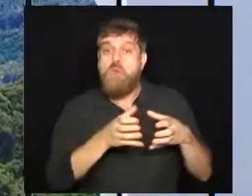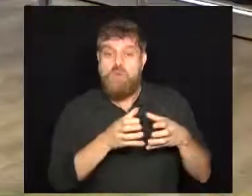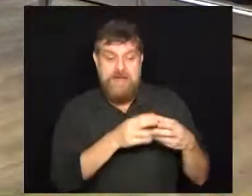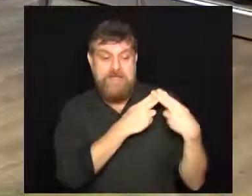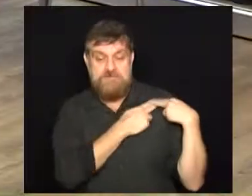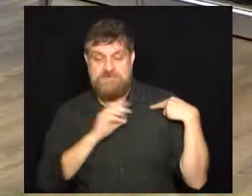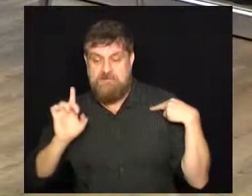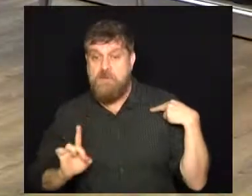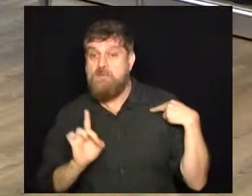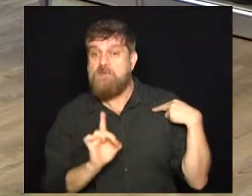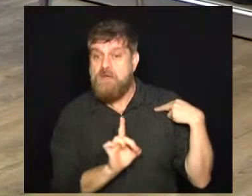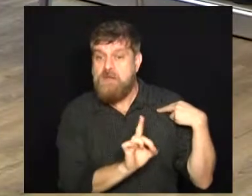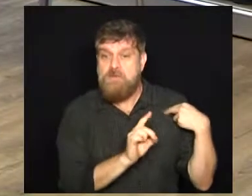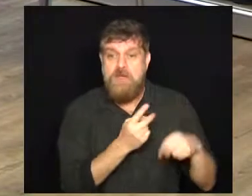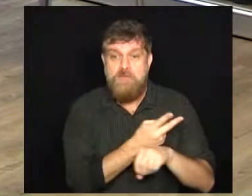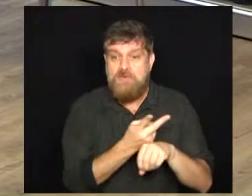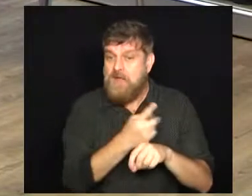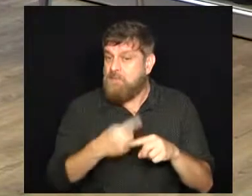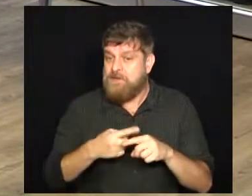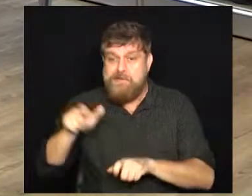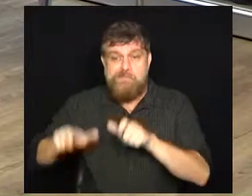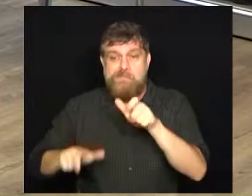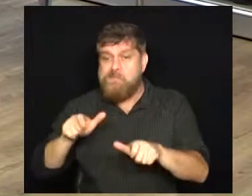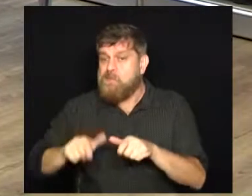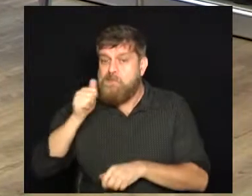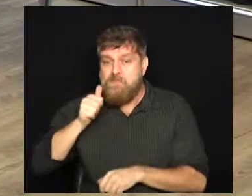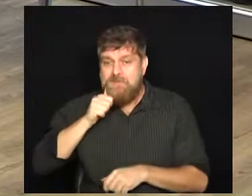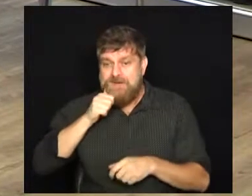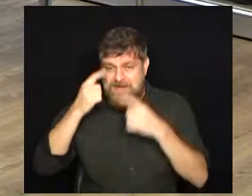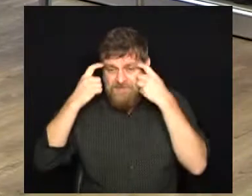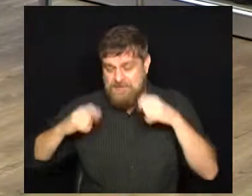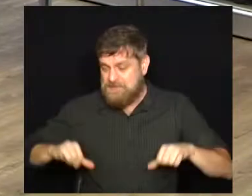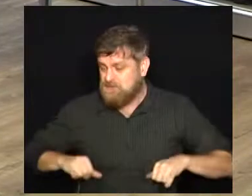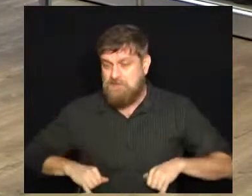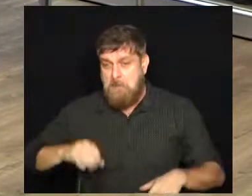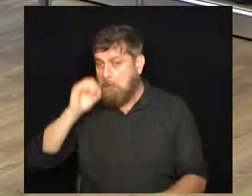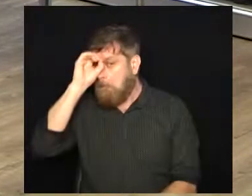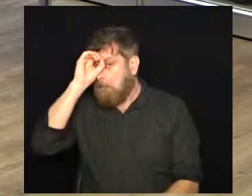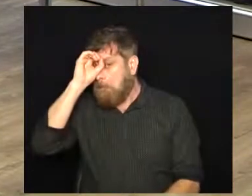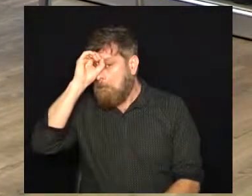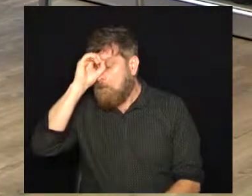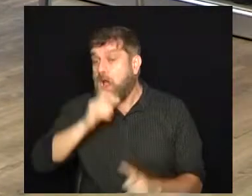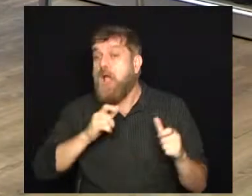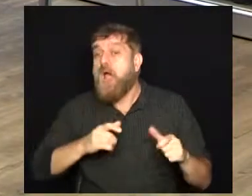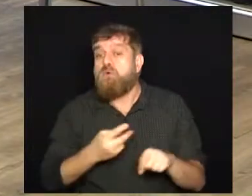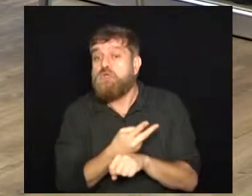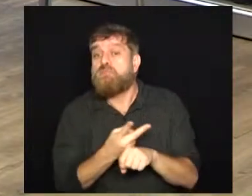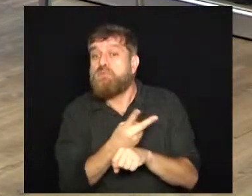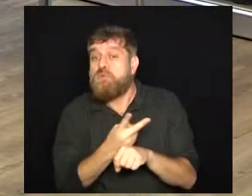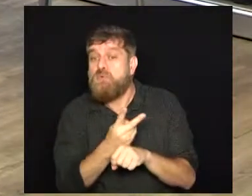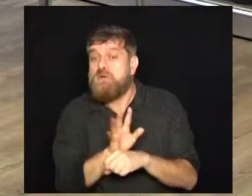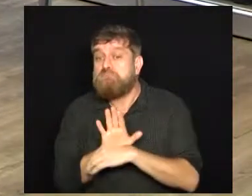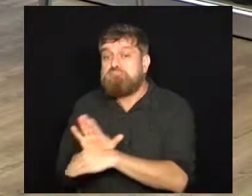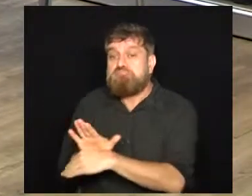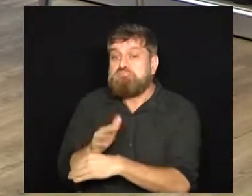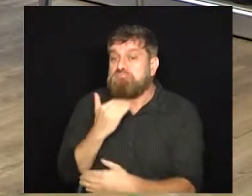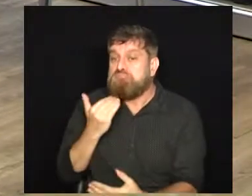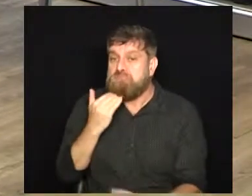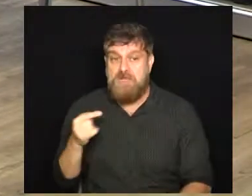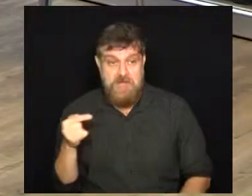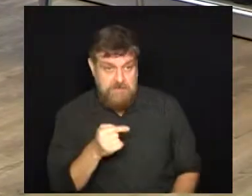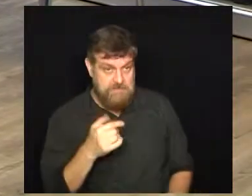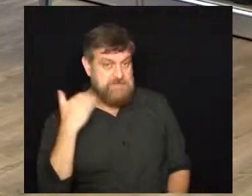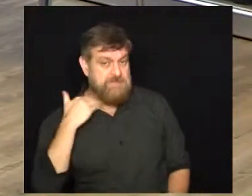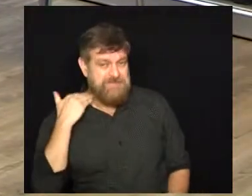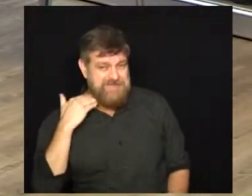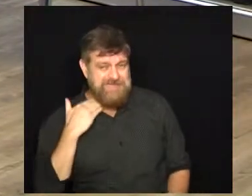violência doméstica. Porque tem muitas que não sabem. Mariana, você é a prova disso, né? Você convive aí diariamente com essas